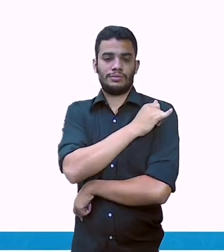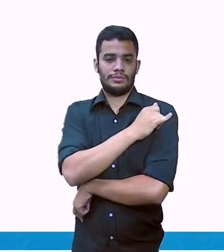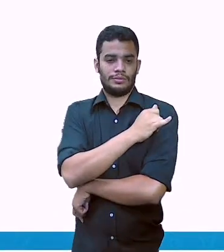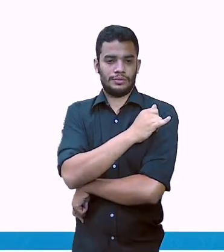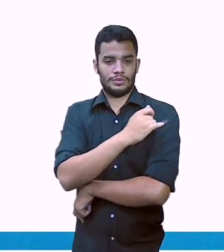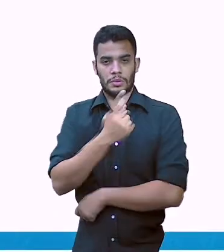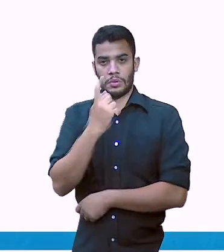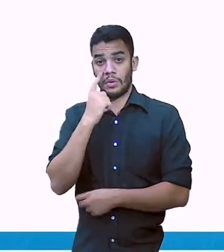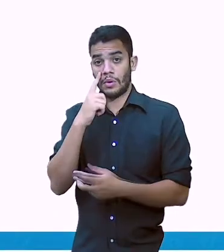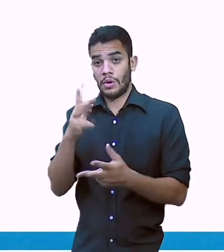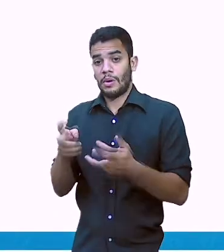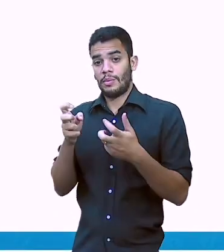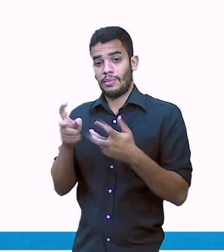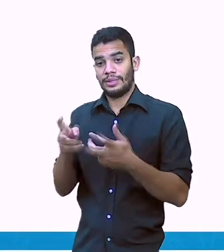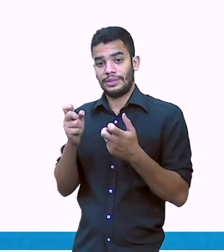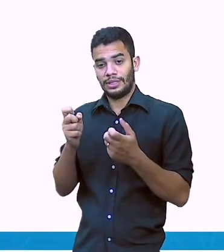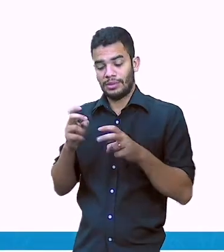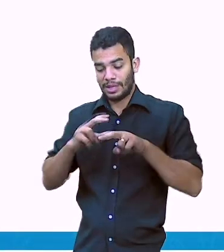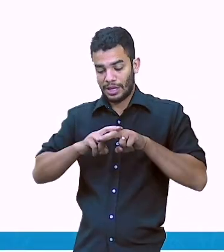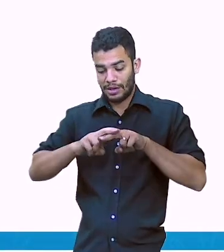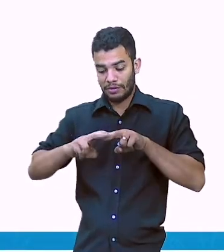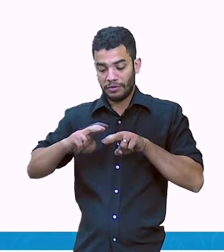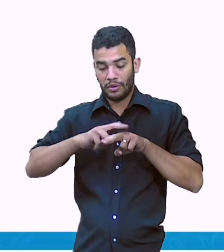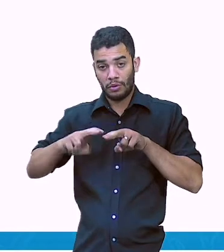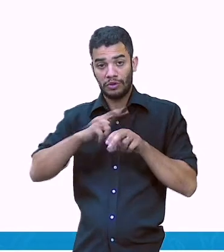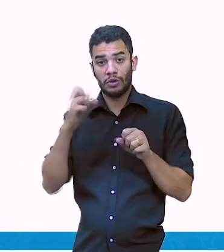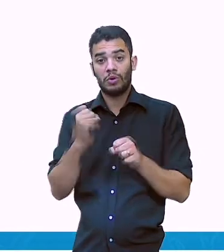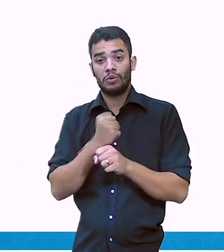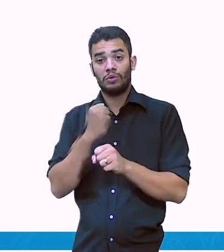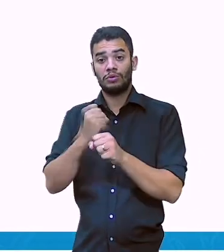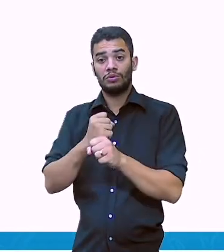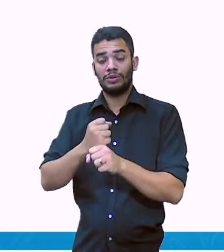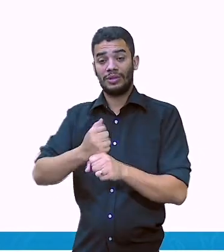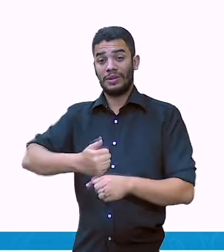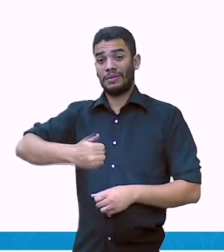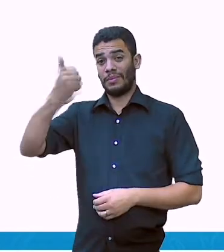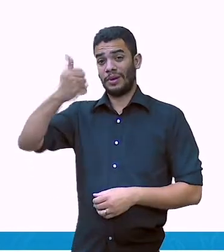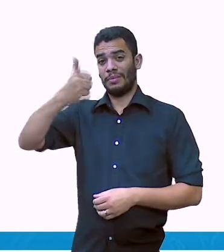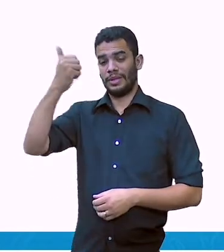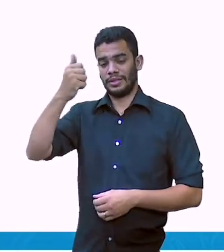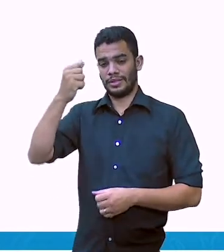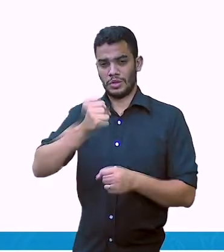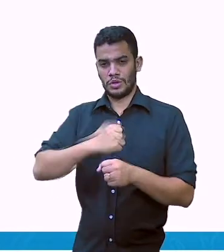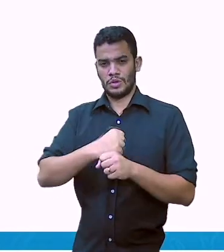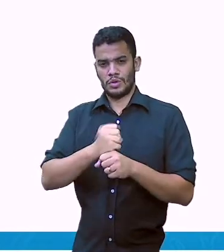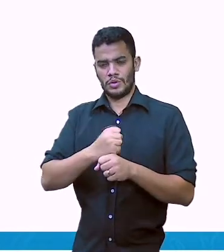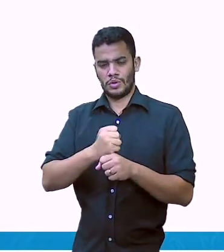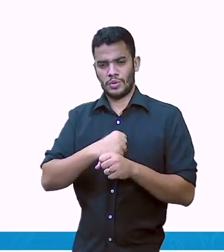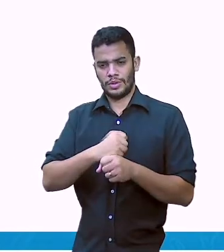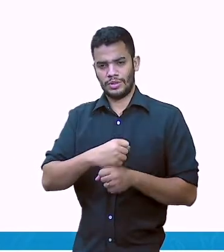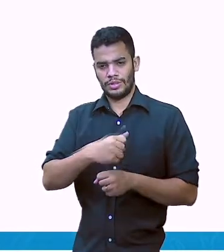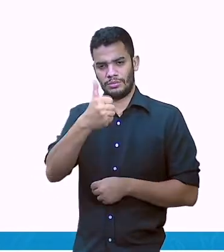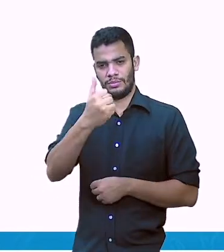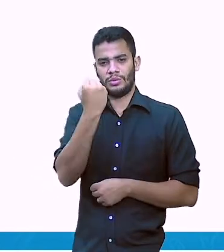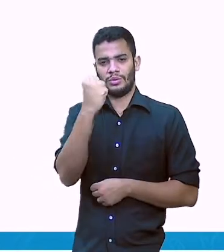1858, nós vimos que a Revolução Industrial foi lá em 1830 que começou. Então, olha,